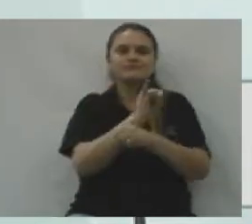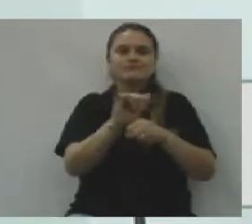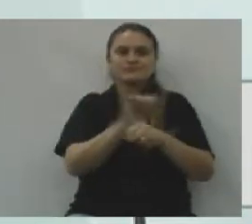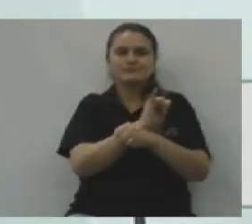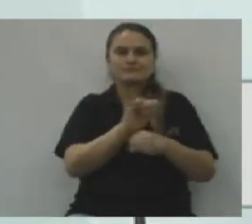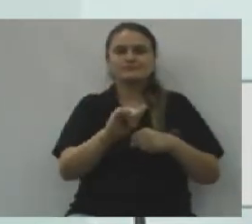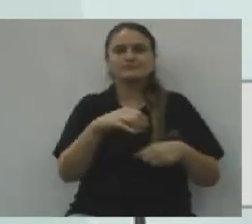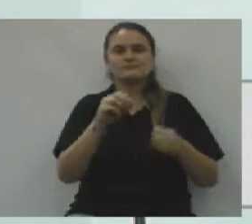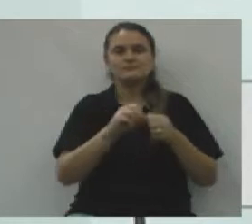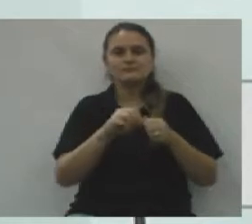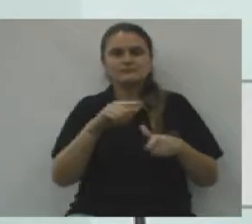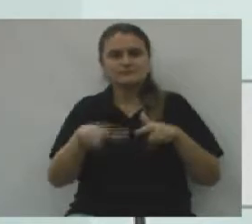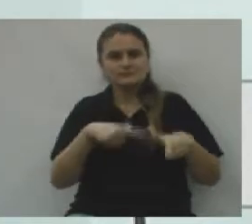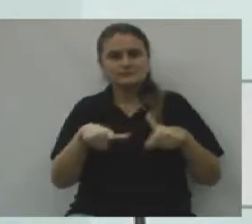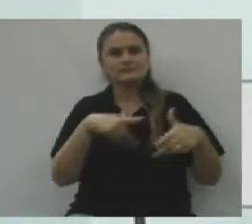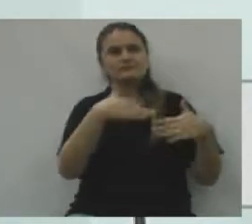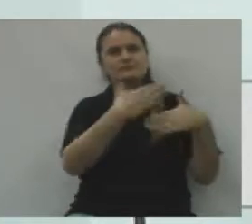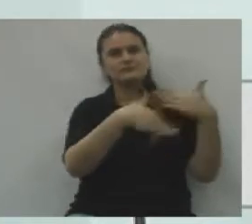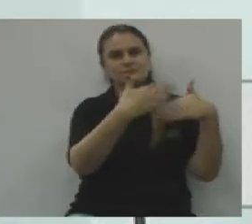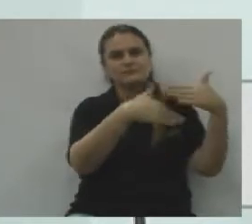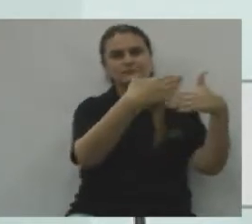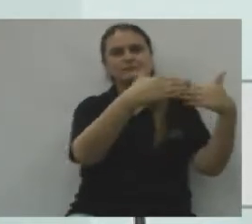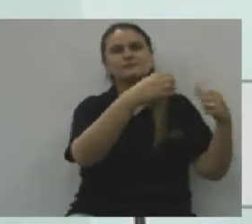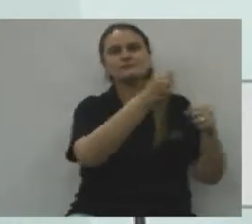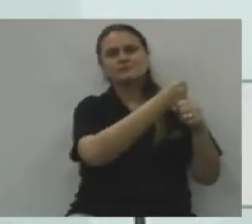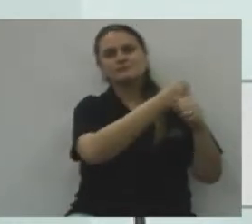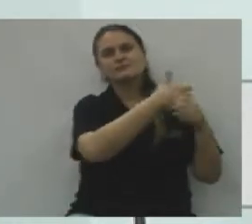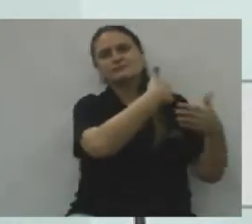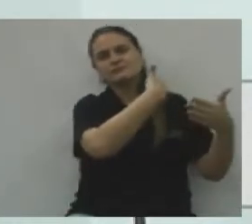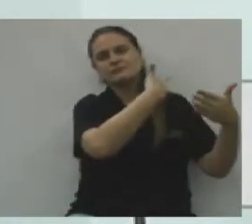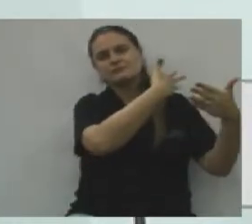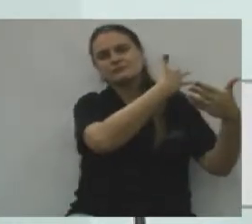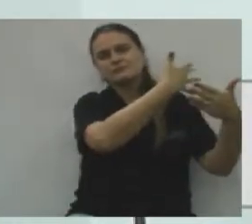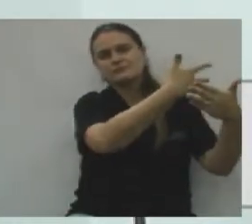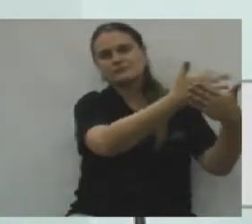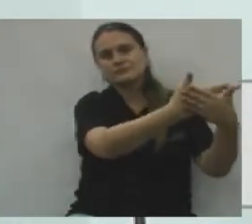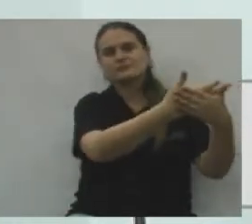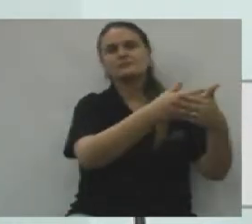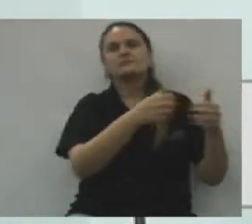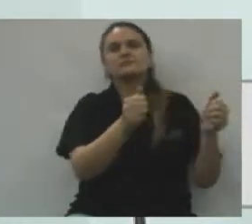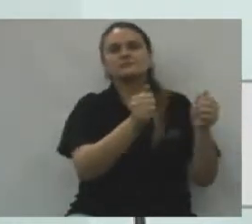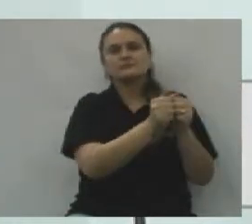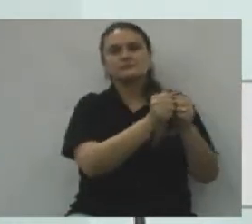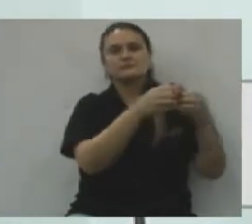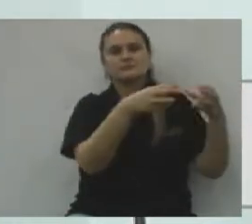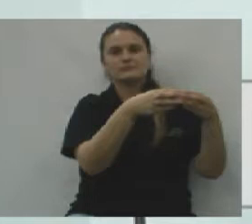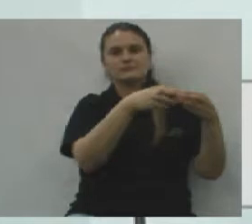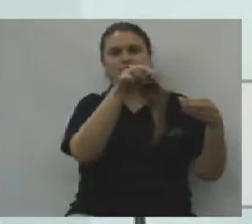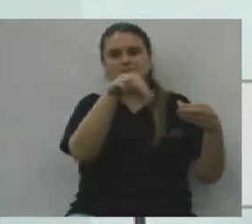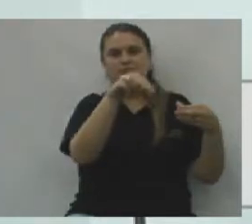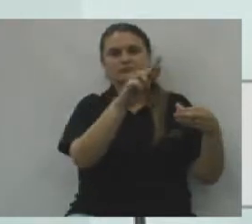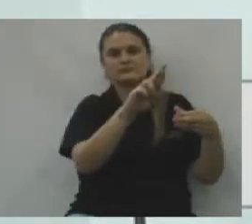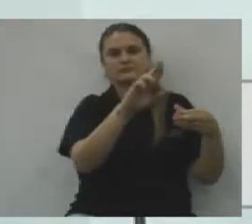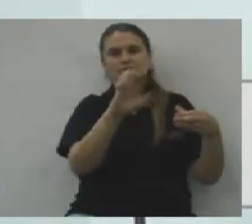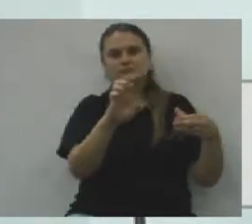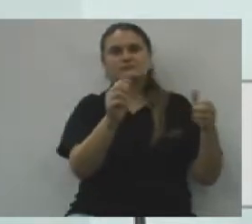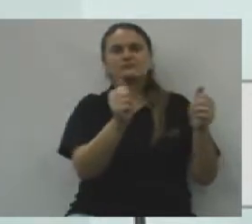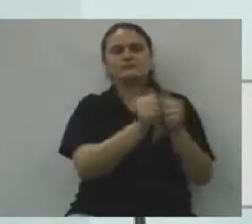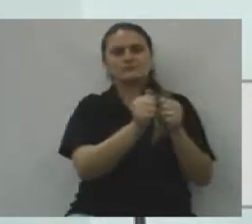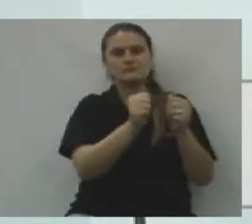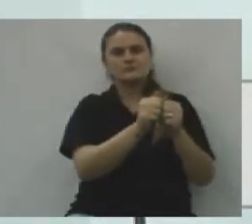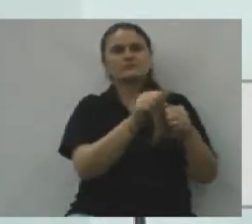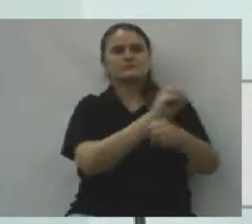um trabalho que foi se desenvolvendo ao longo dos anos, com um apoio muito forte do Núcleo Regional de Educação e uma parceria integrada com o Núcleo e